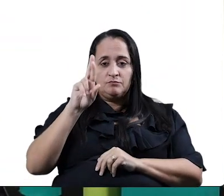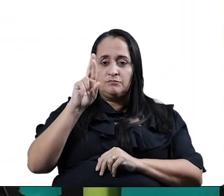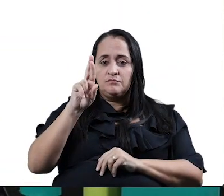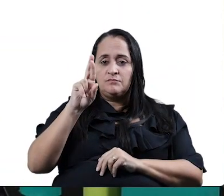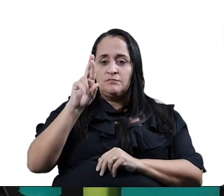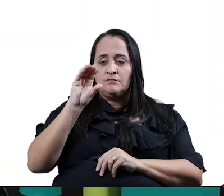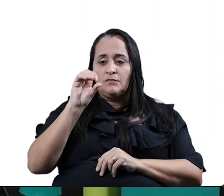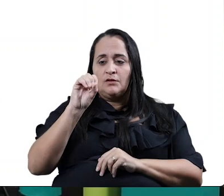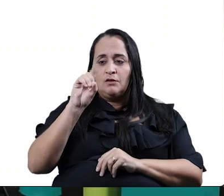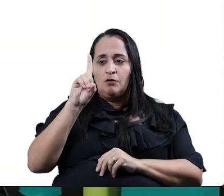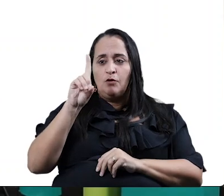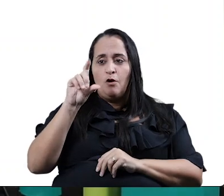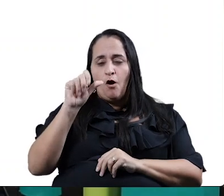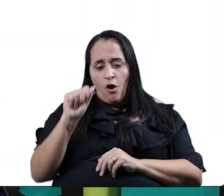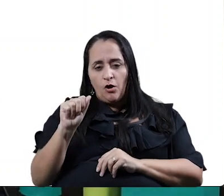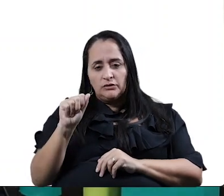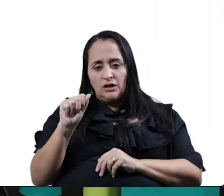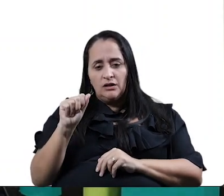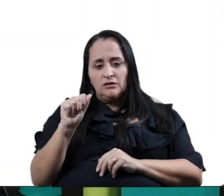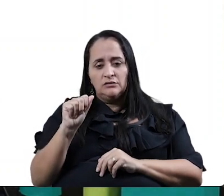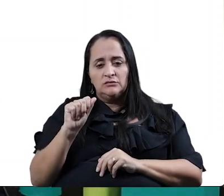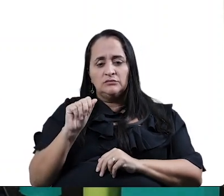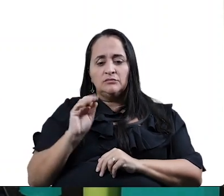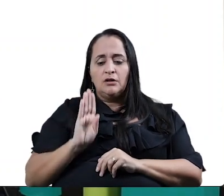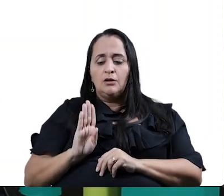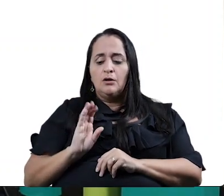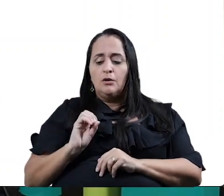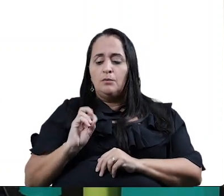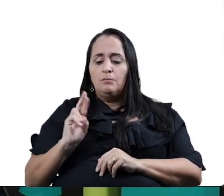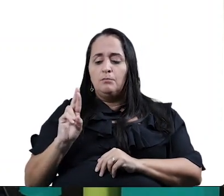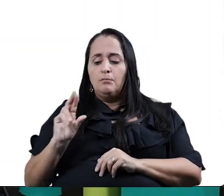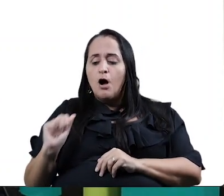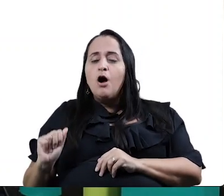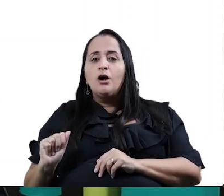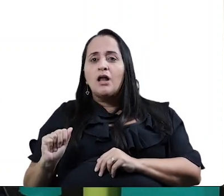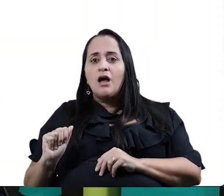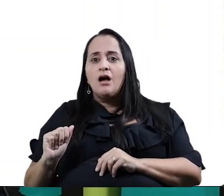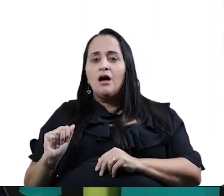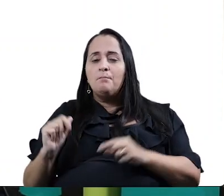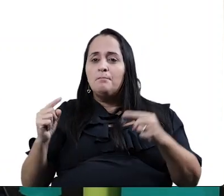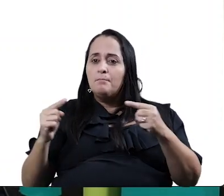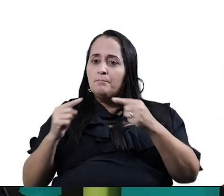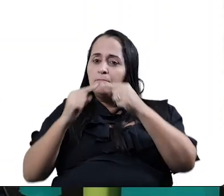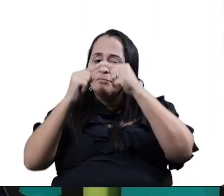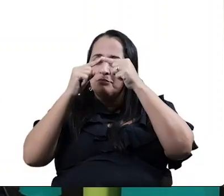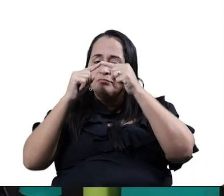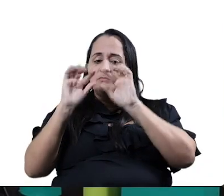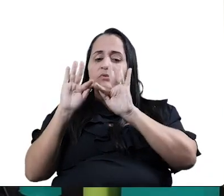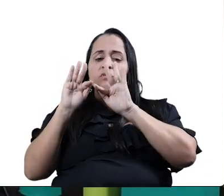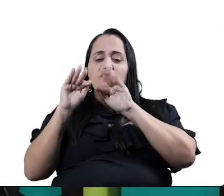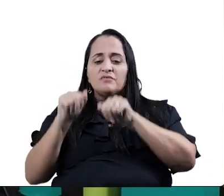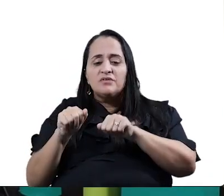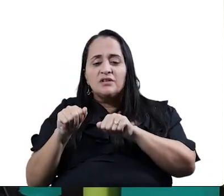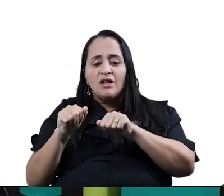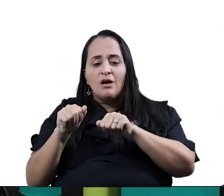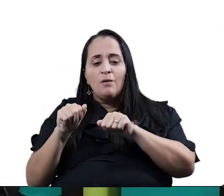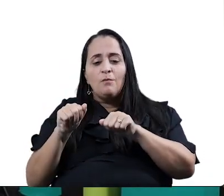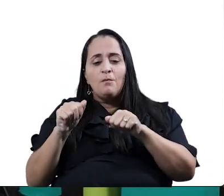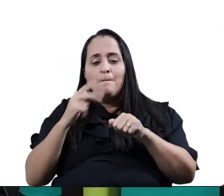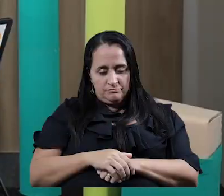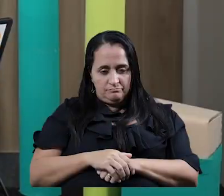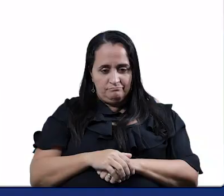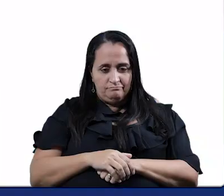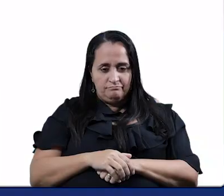embora são palavras diferentes, mas o finalzinho também rima. Roda, bora.